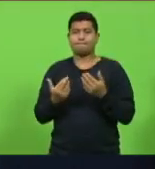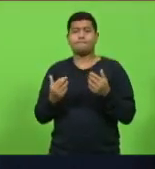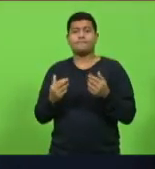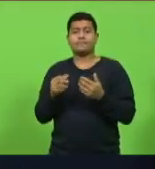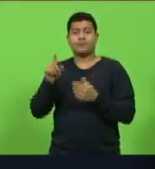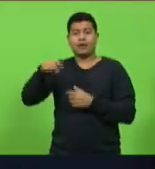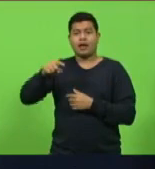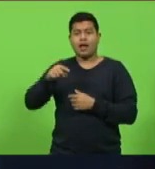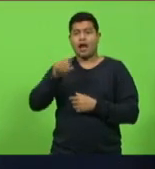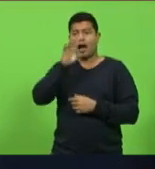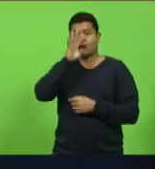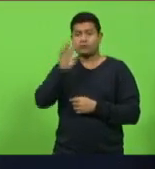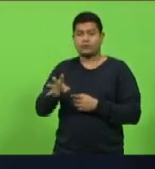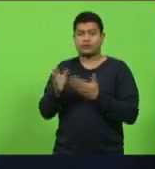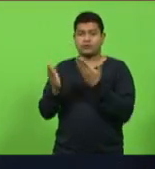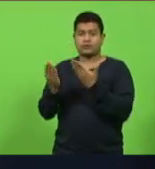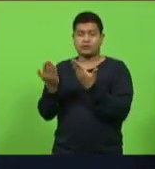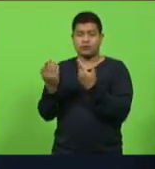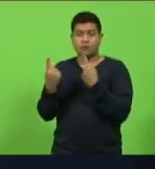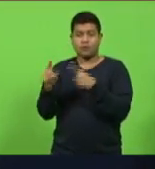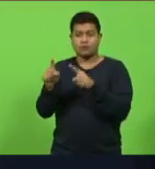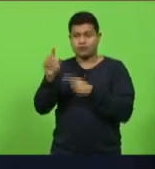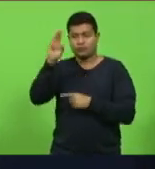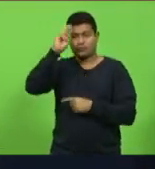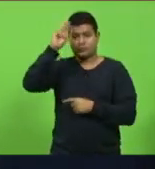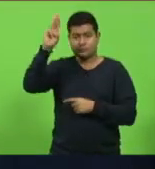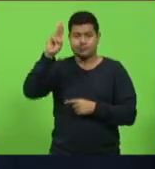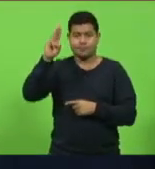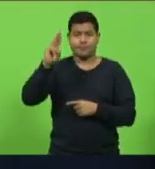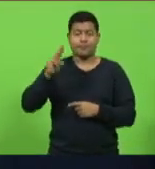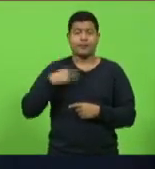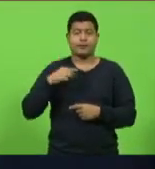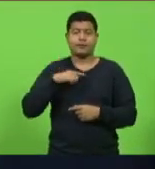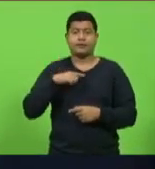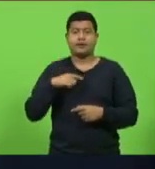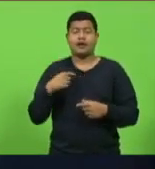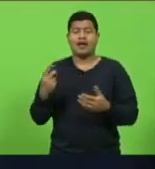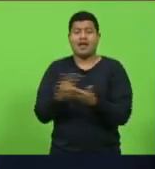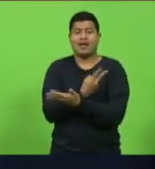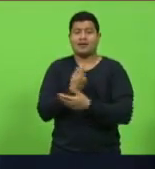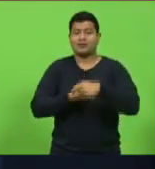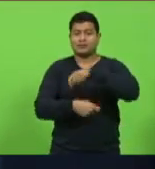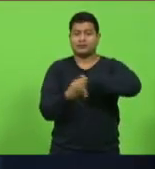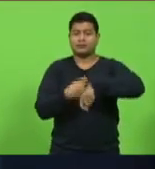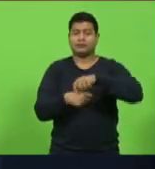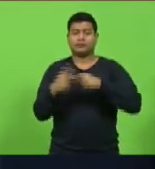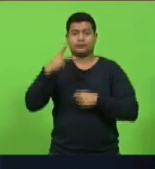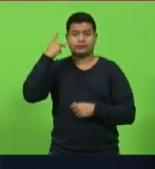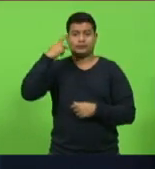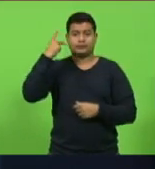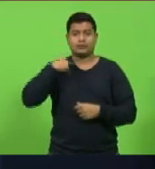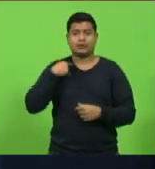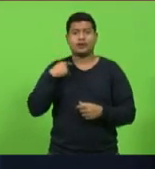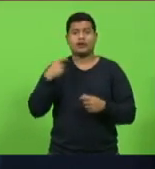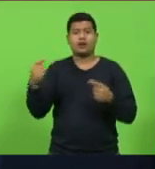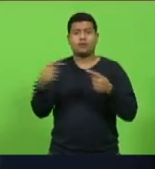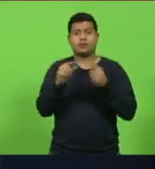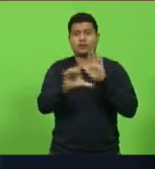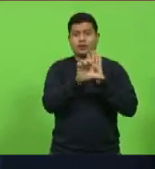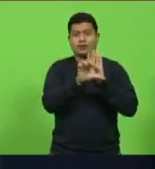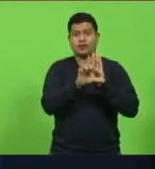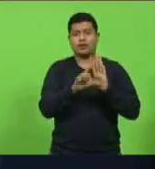qualquer uma das infrações políticas administrativas previstas na lei que define os crimes de responsabilidade